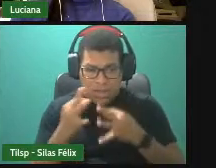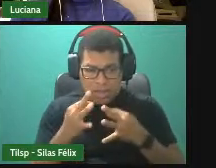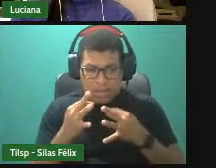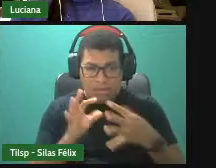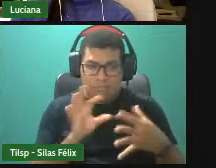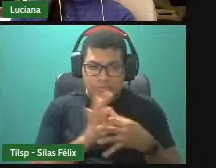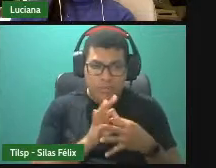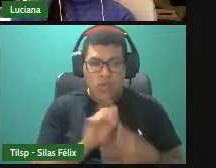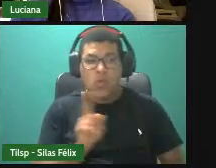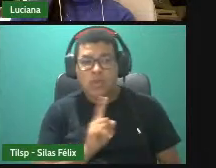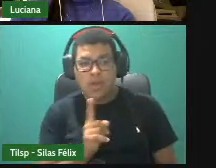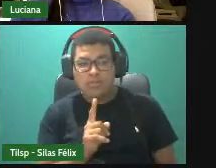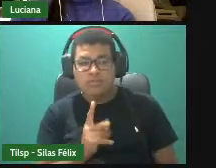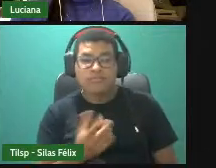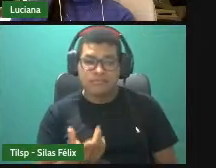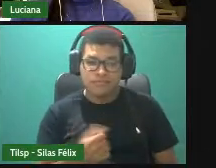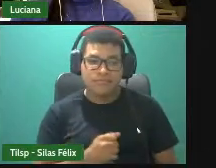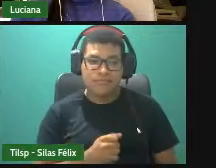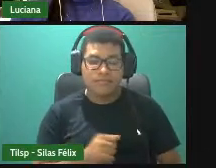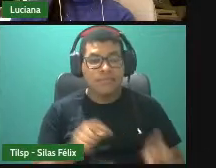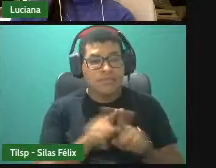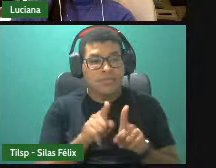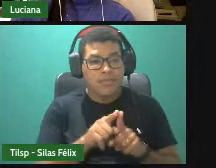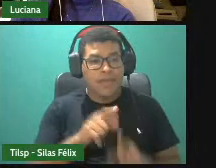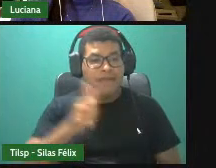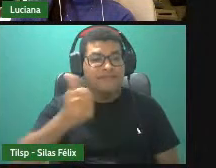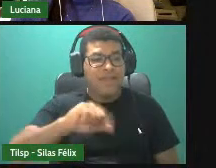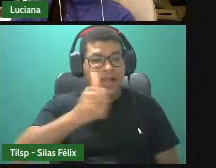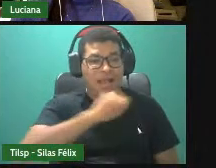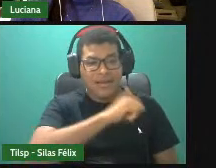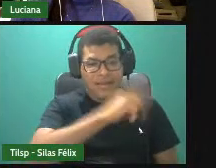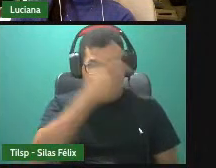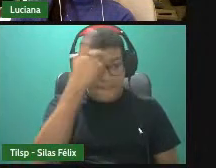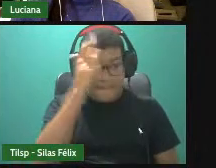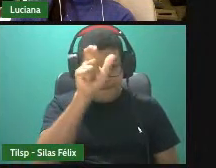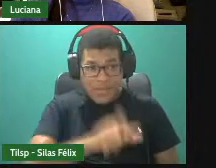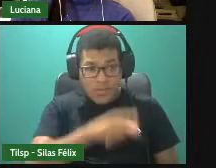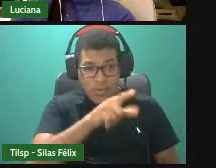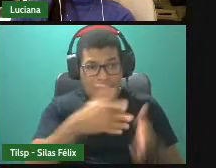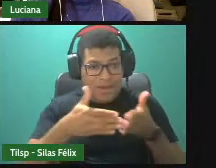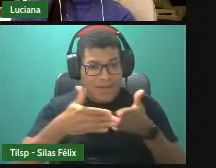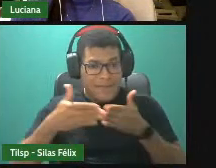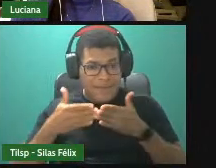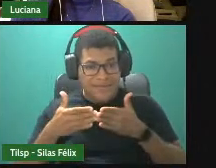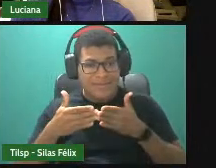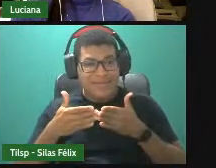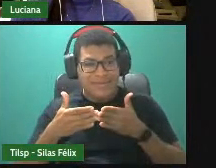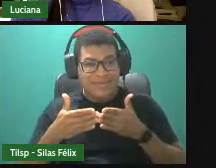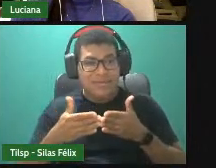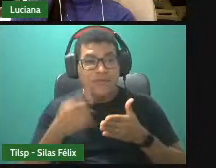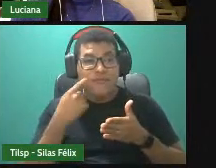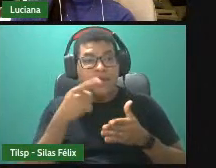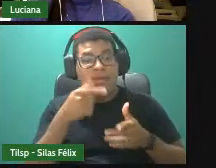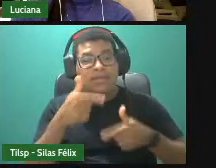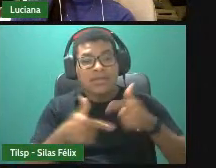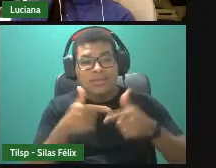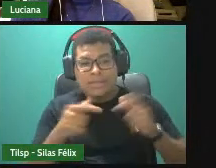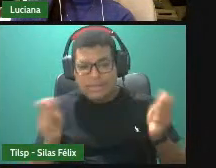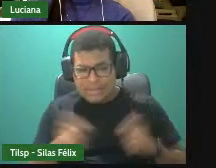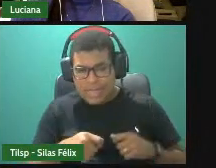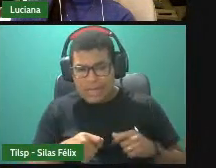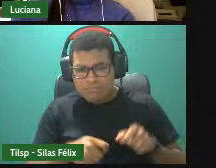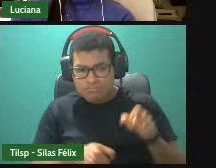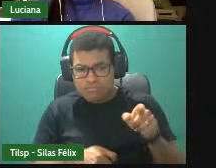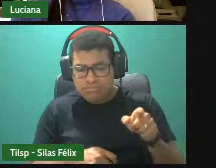ok? Além disso, avaliar nessa pessoa afastada a sua capacidade laborativa. Será